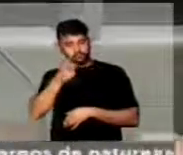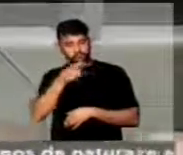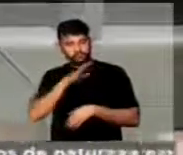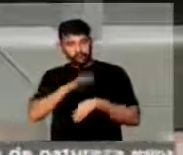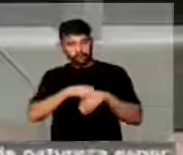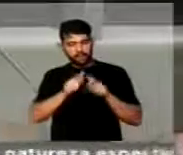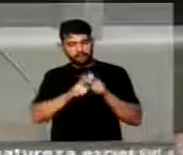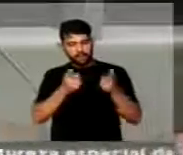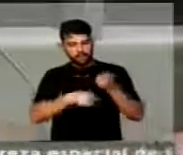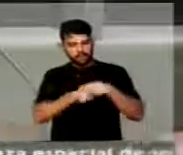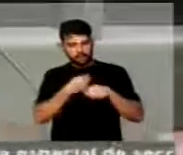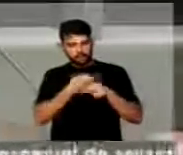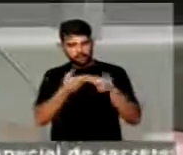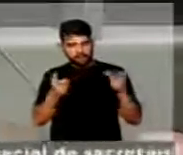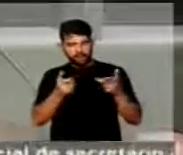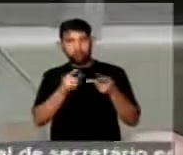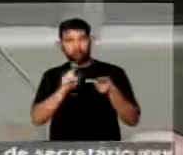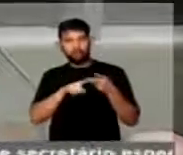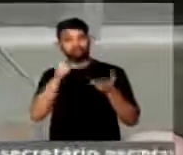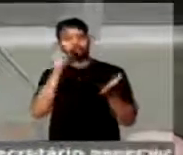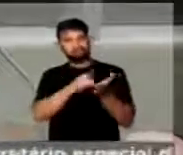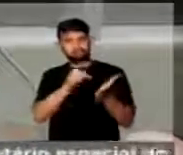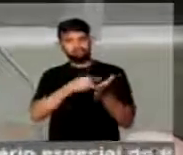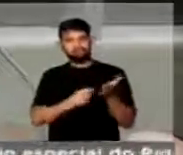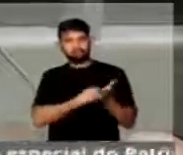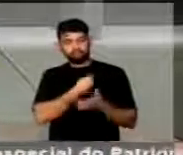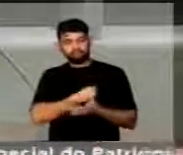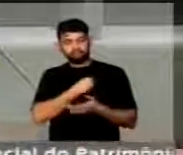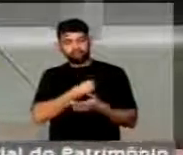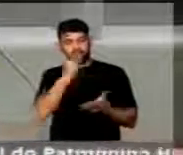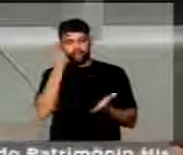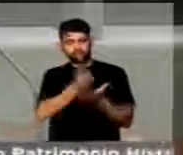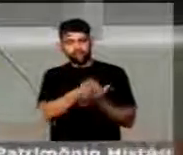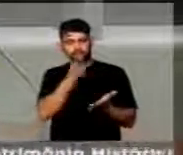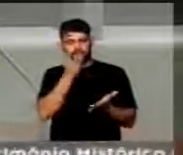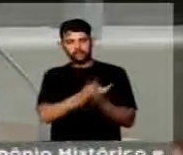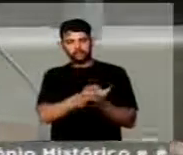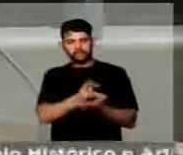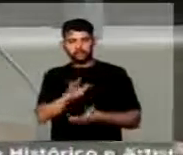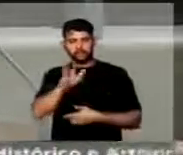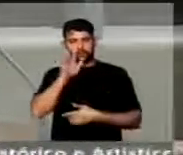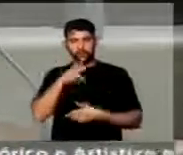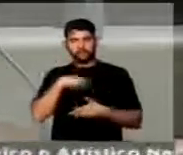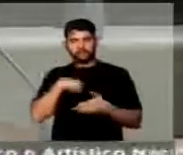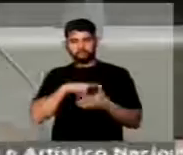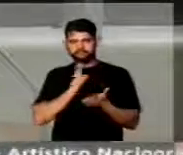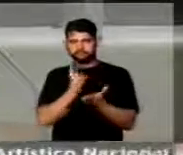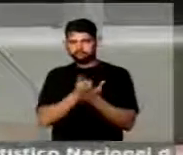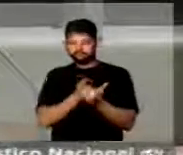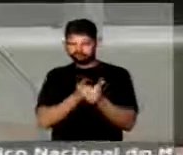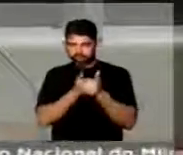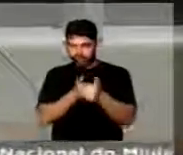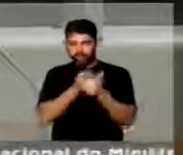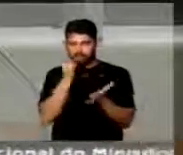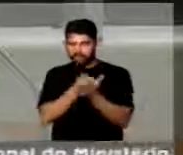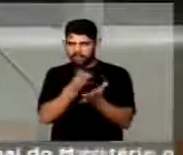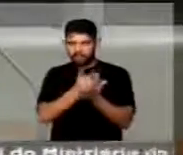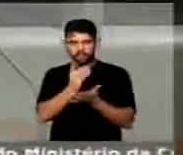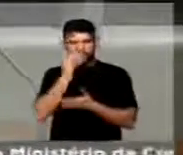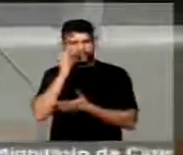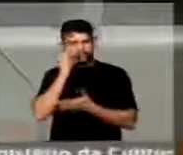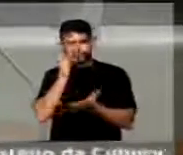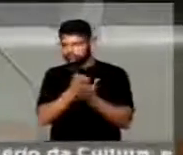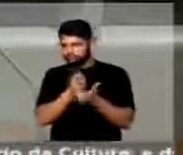da macroeconomia, é exatamente o mesmo que o Lula seguiu e o mesmo que a